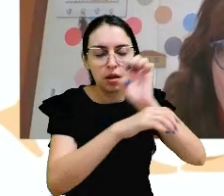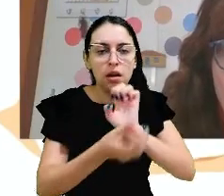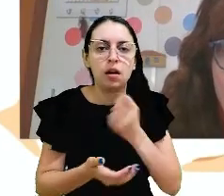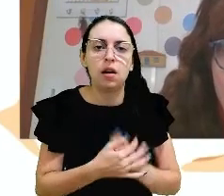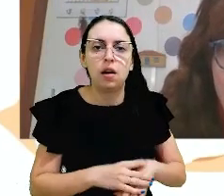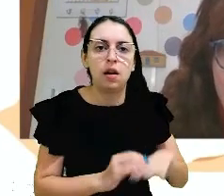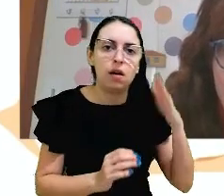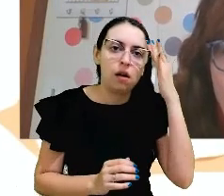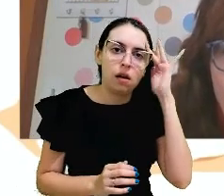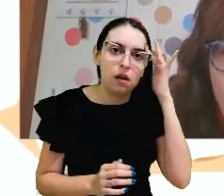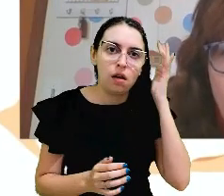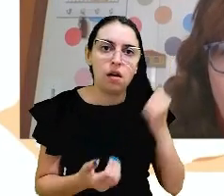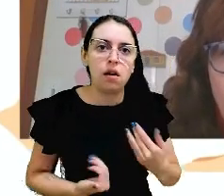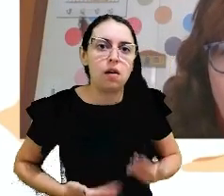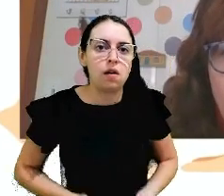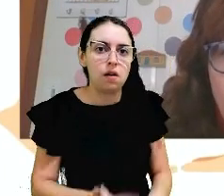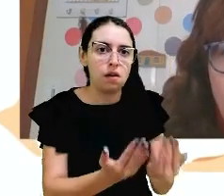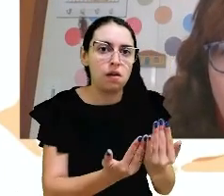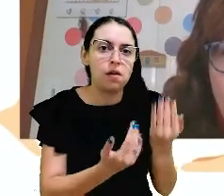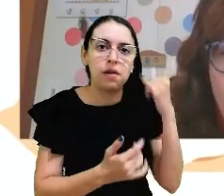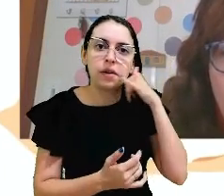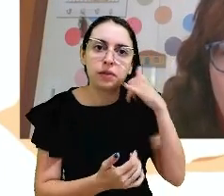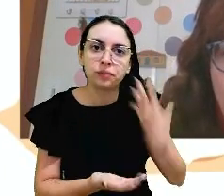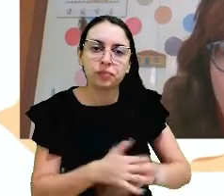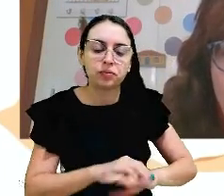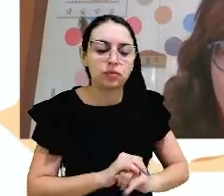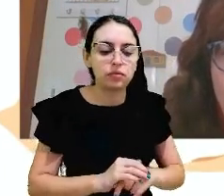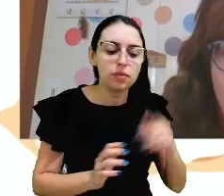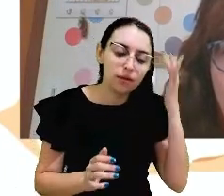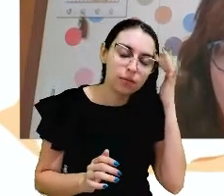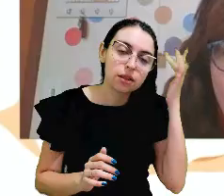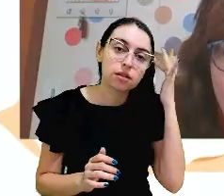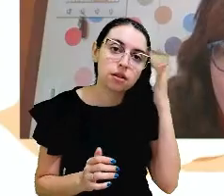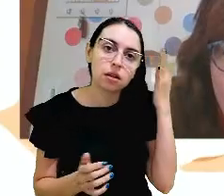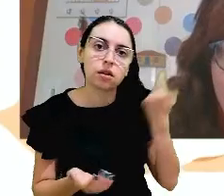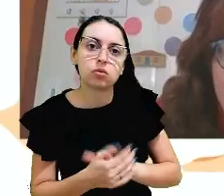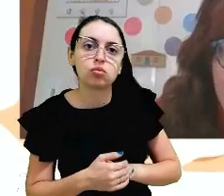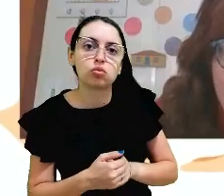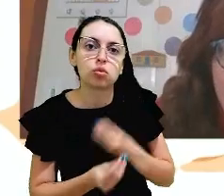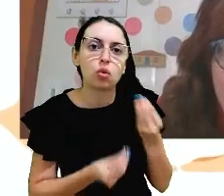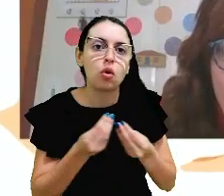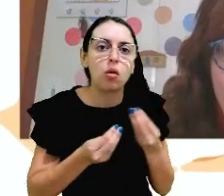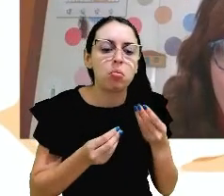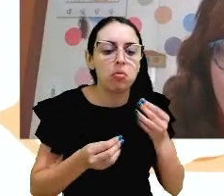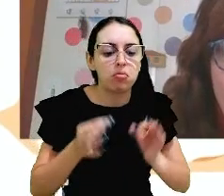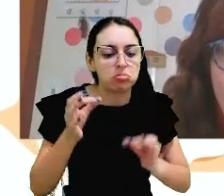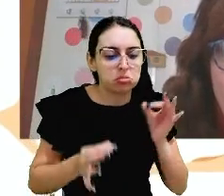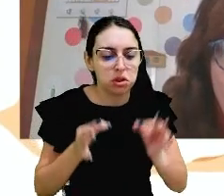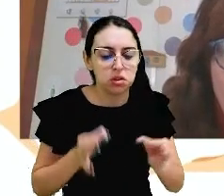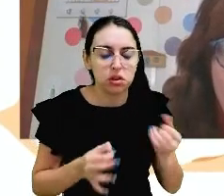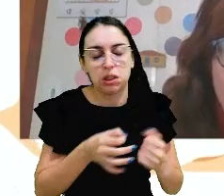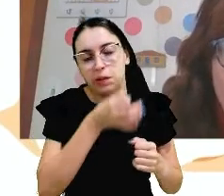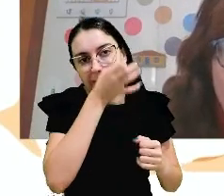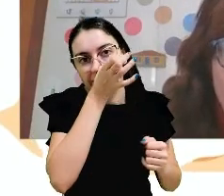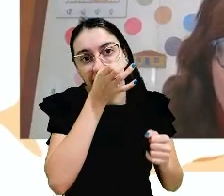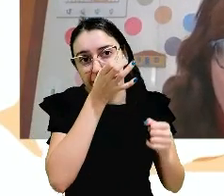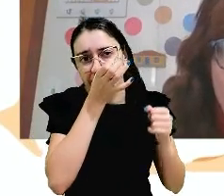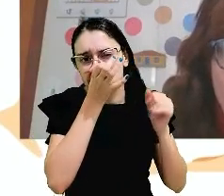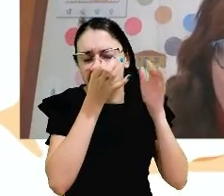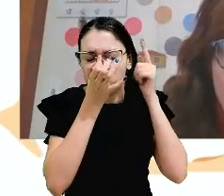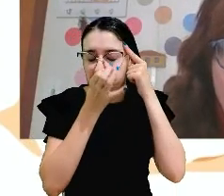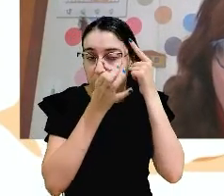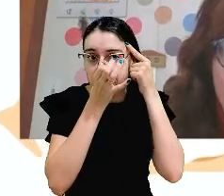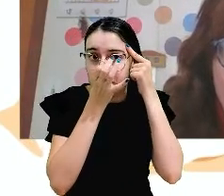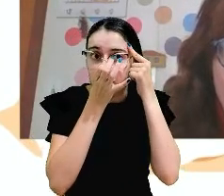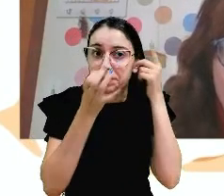das parteiras tradicionais, tem pensado nessa simbiose também enquanto uma categoria analítica para pensar sobre essa